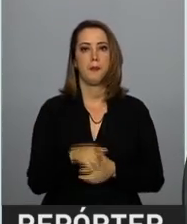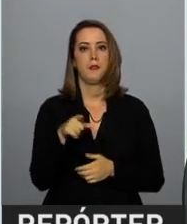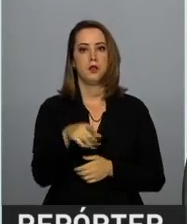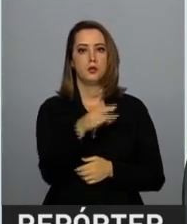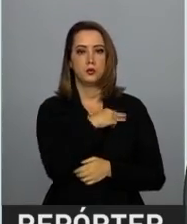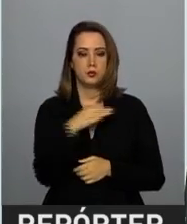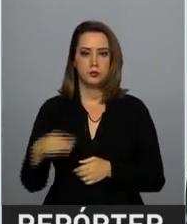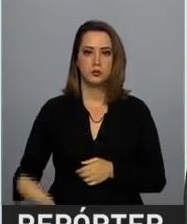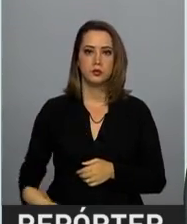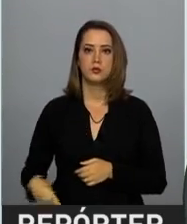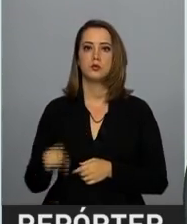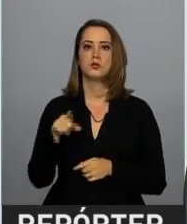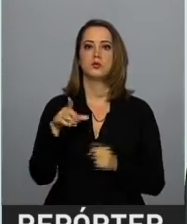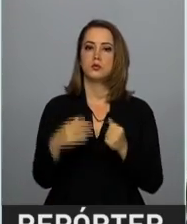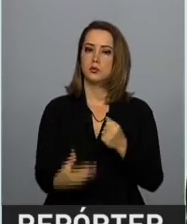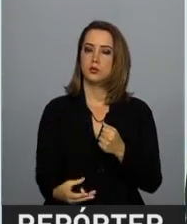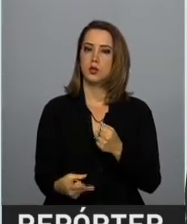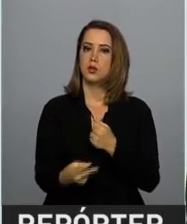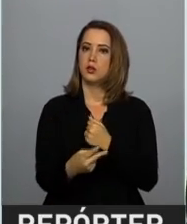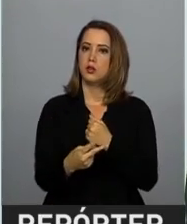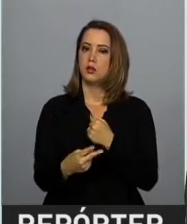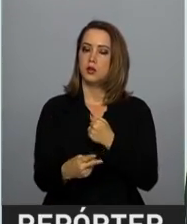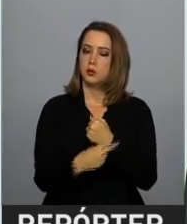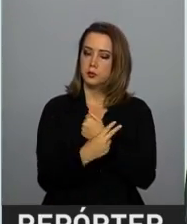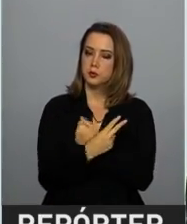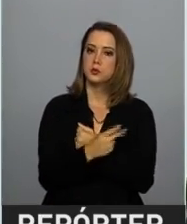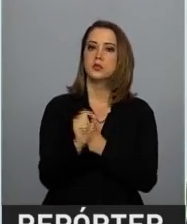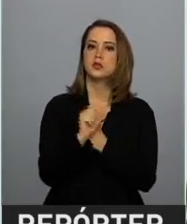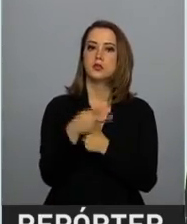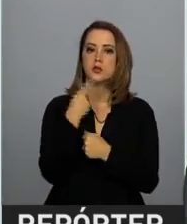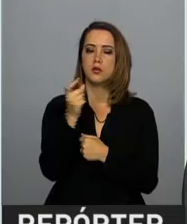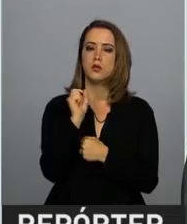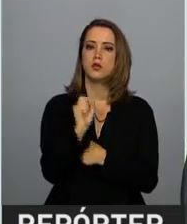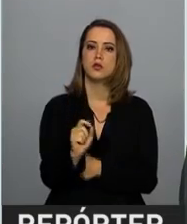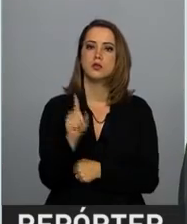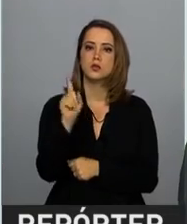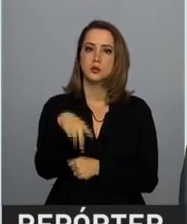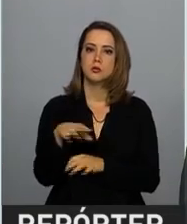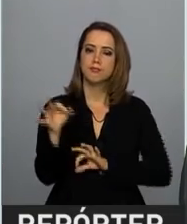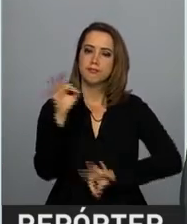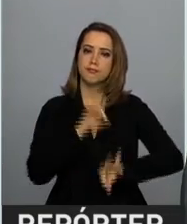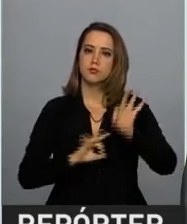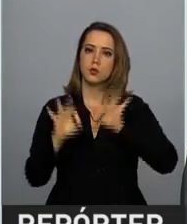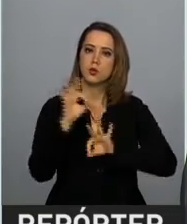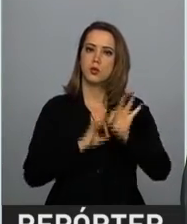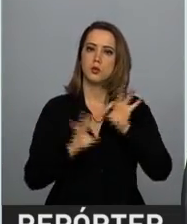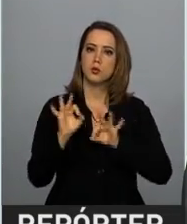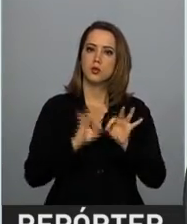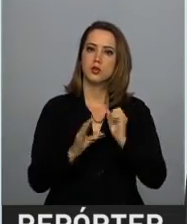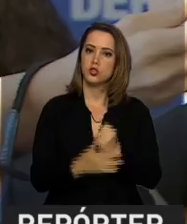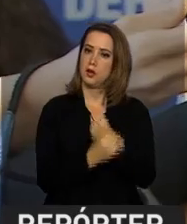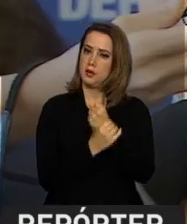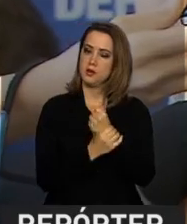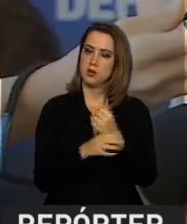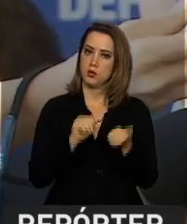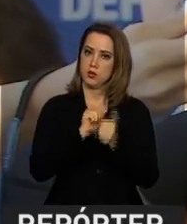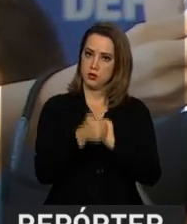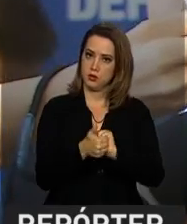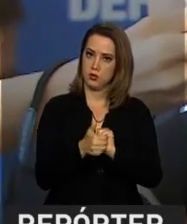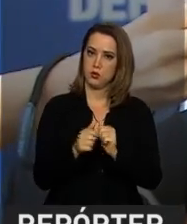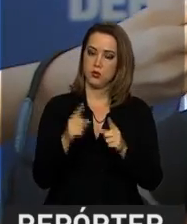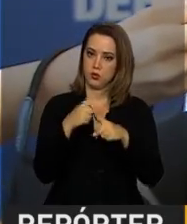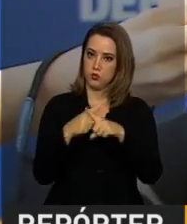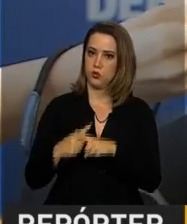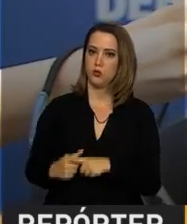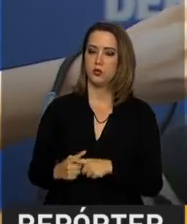ministro da Defesa, Raul Jungmann, que participou da abertura do seminário, destacou o planejamento na segurança dos Jogos. Nem nós,